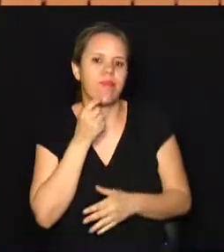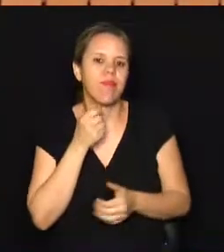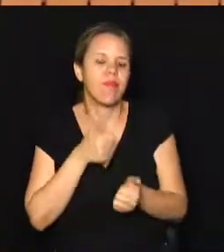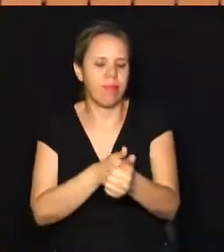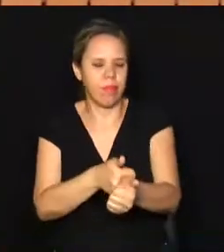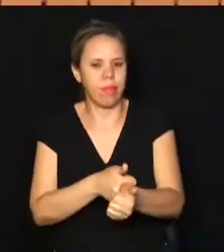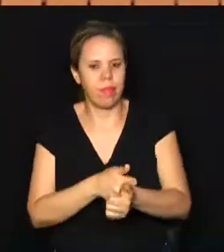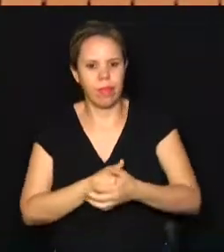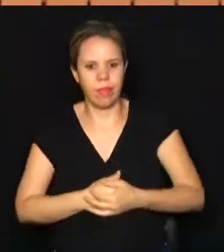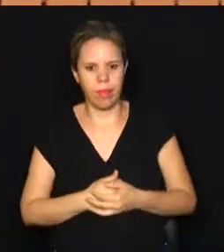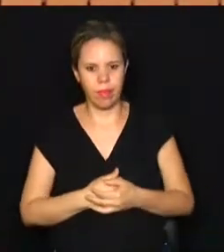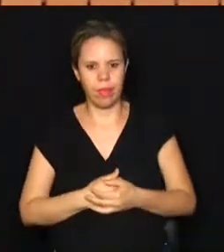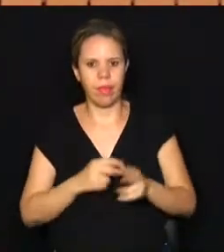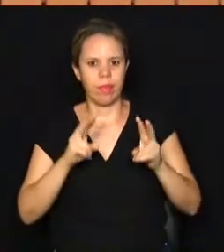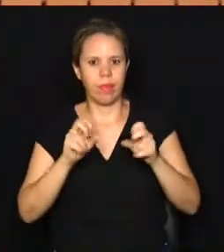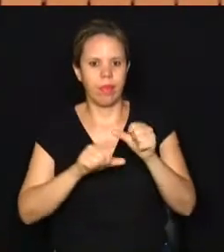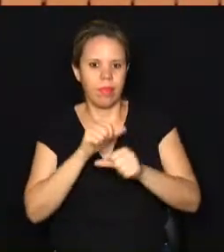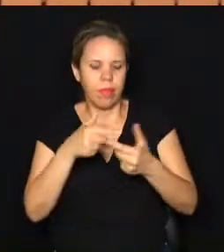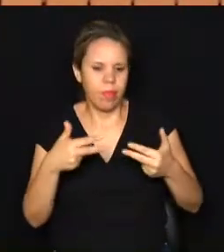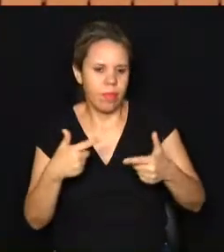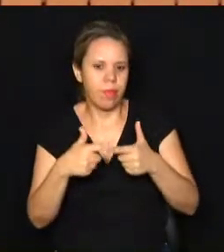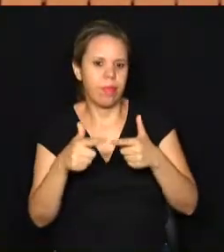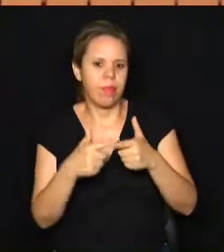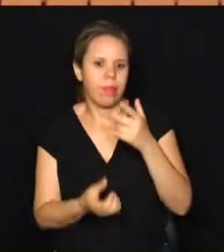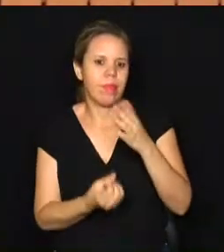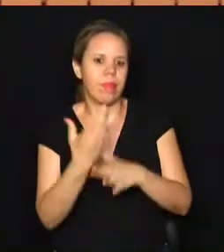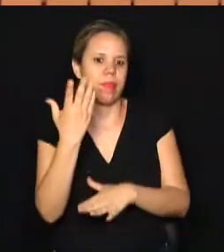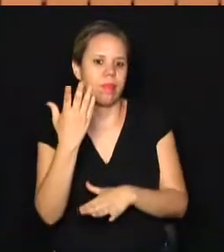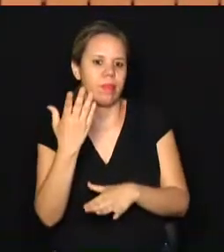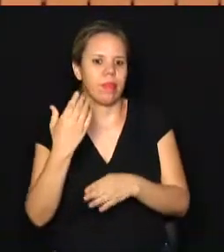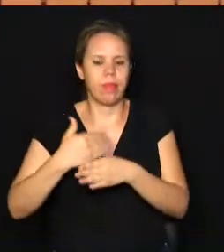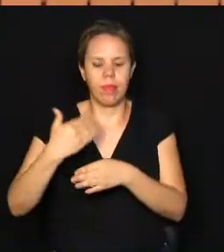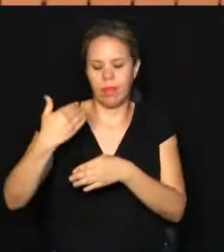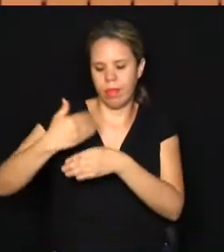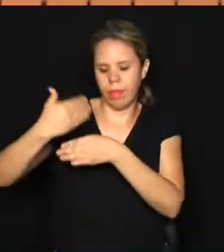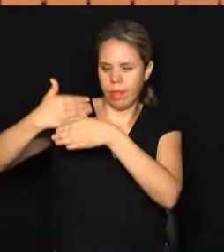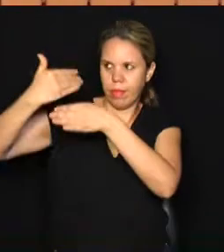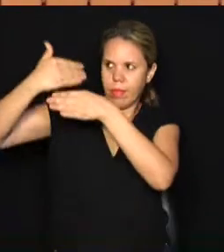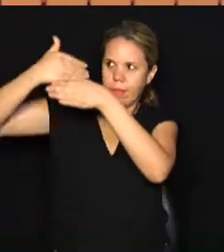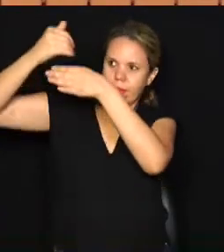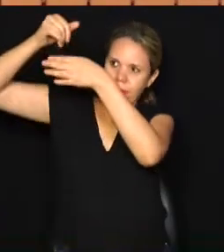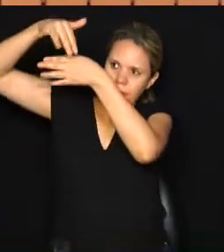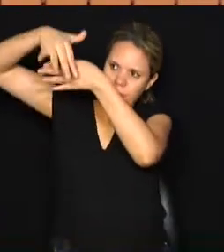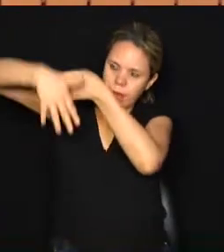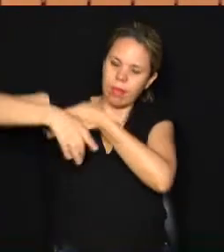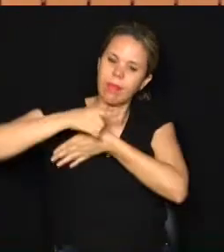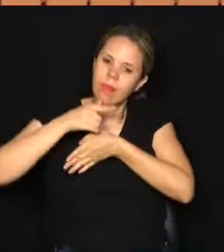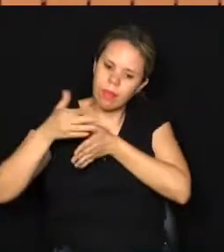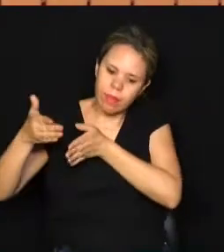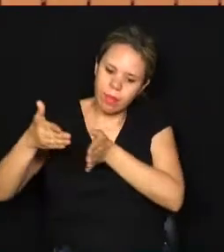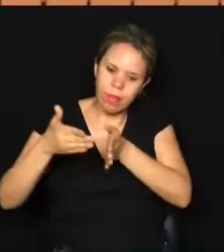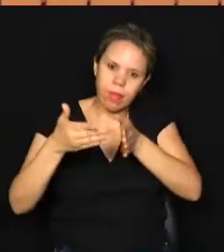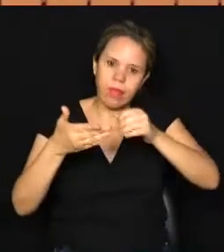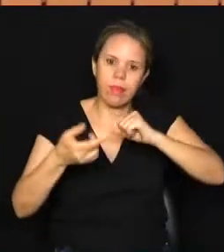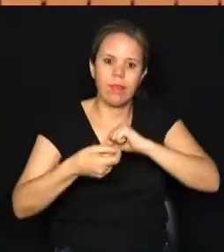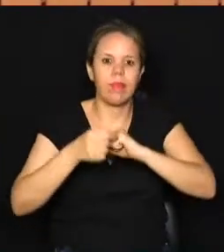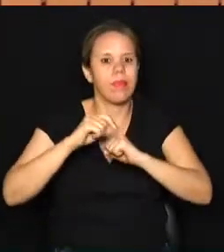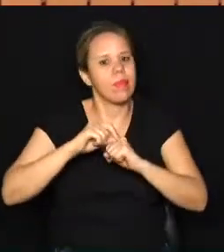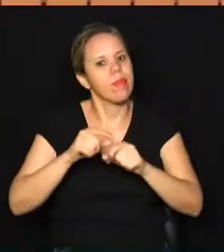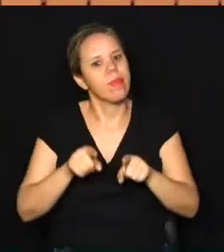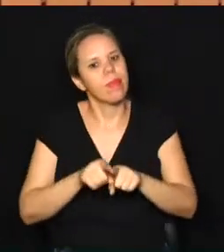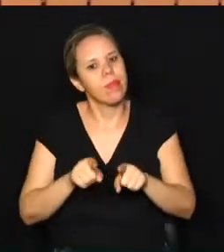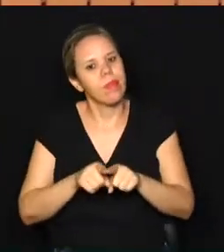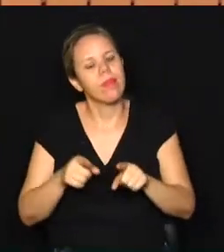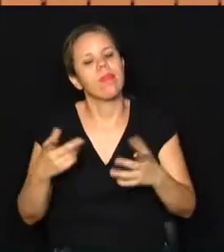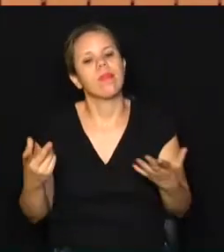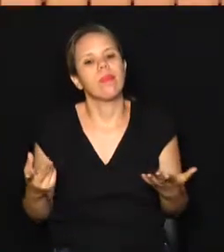acompanhando os impactos socioambientais da construção da barragem do rio Atibaia. É um projeto que a prefeitura tem levado